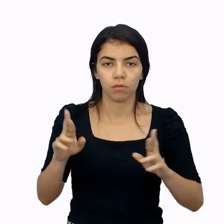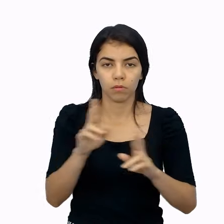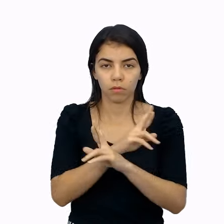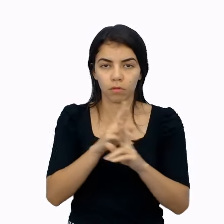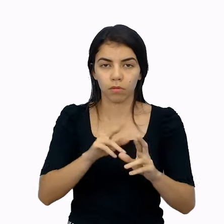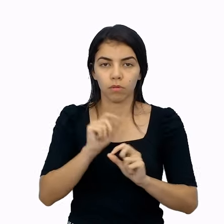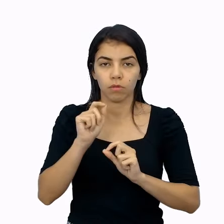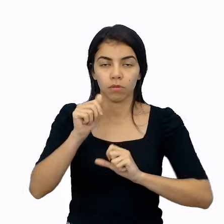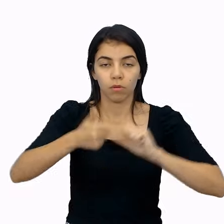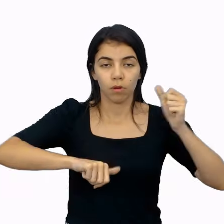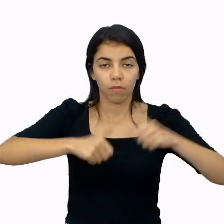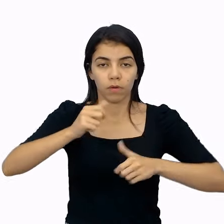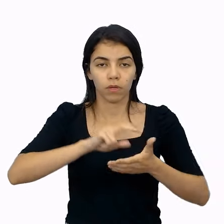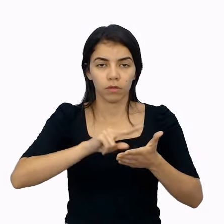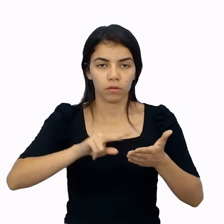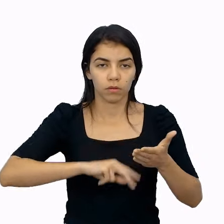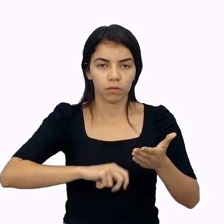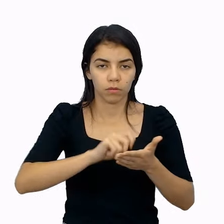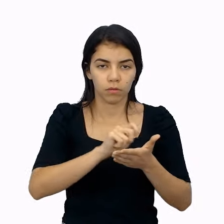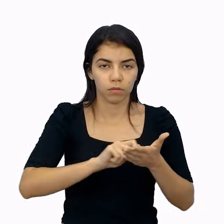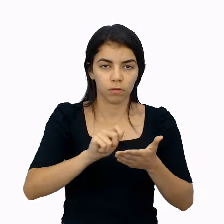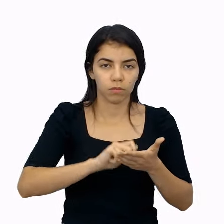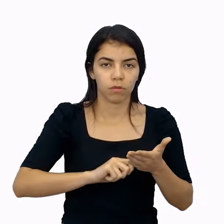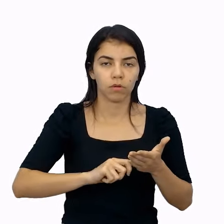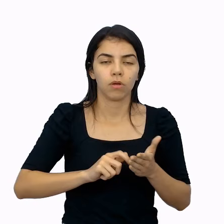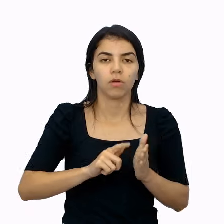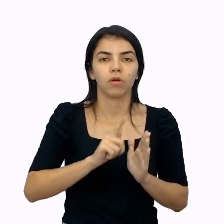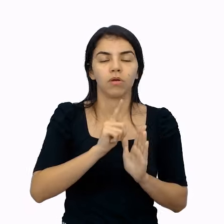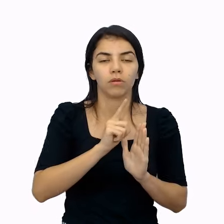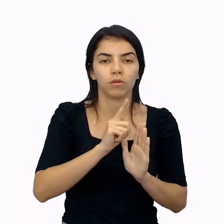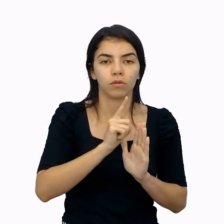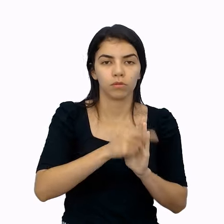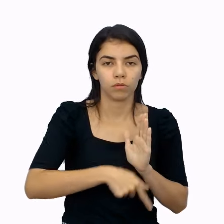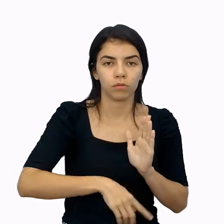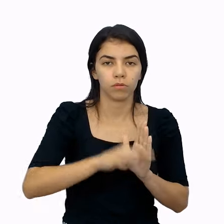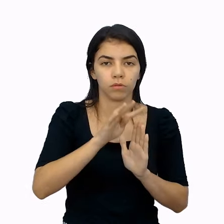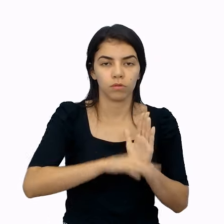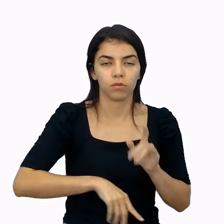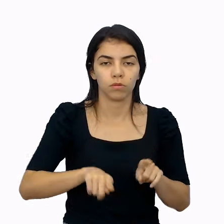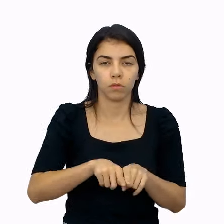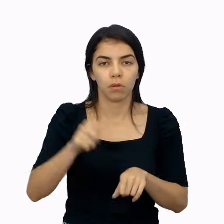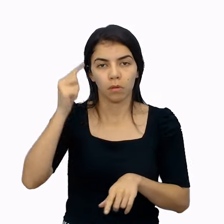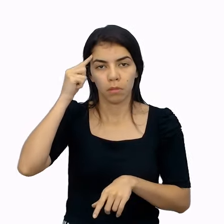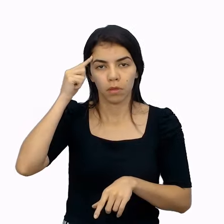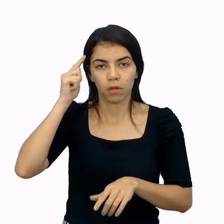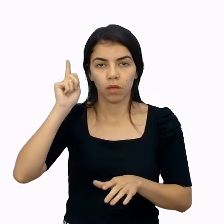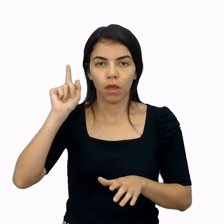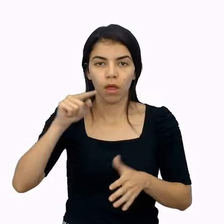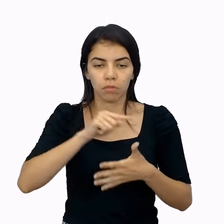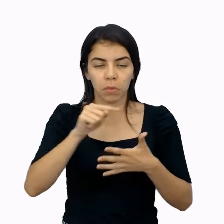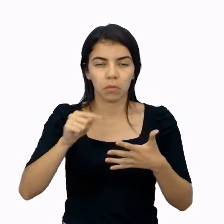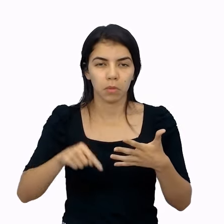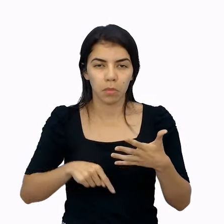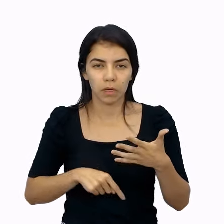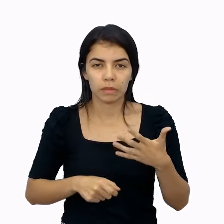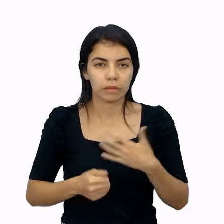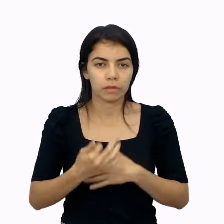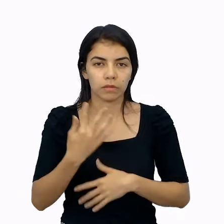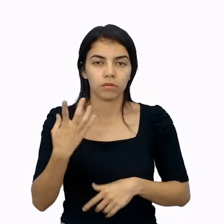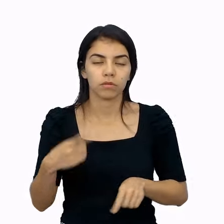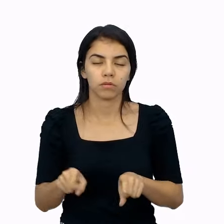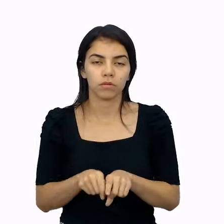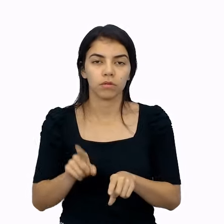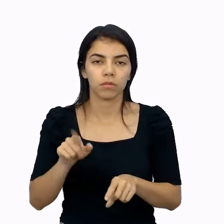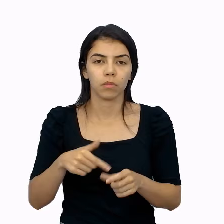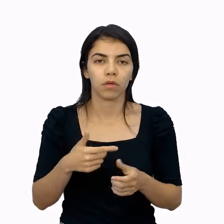à avaliação da leitura e de escrita dos gêneros textuais, do aprender sempre, pensando nesses critérios, são válidos, não são válidos,